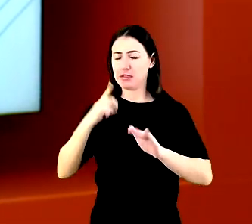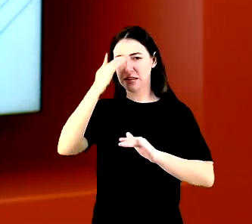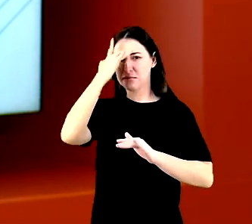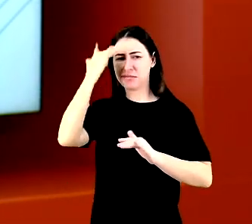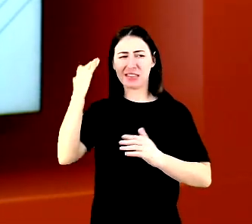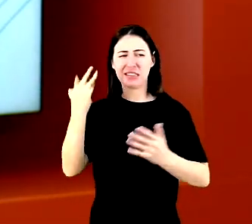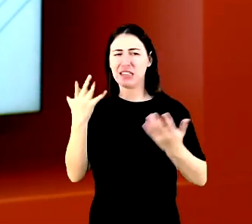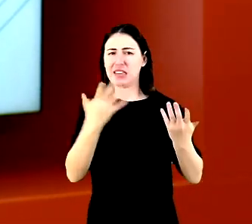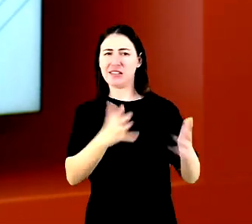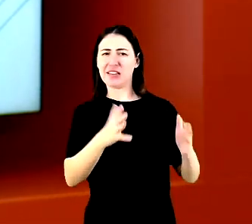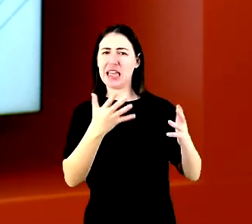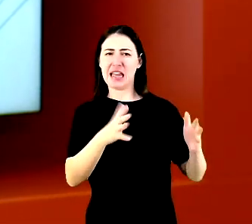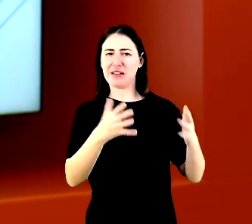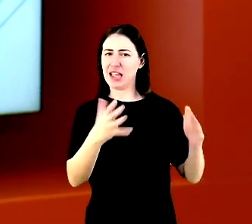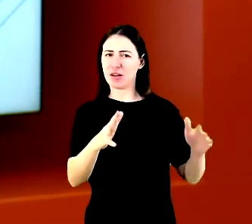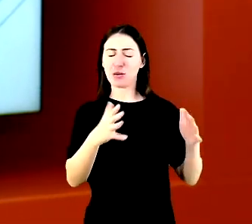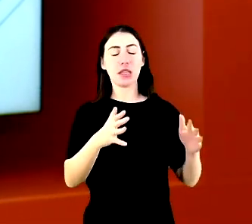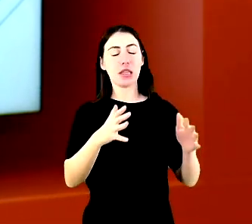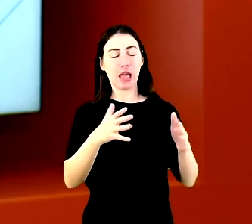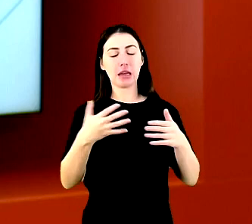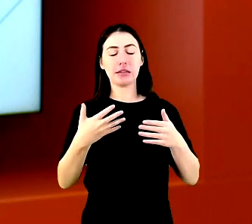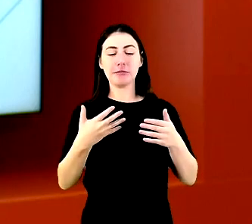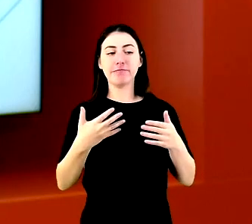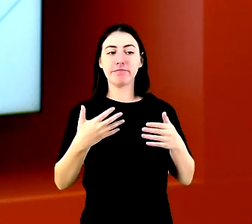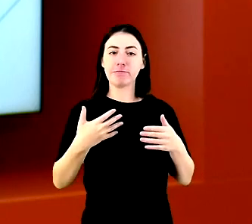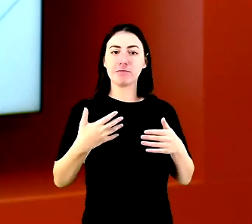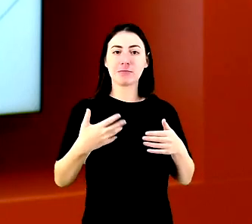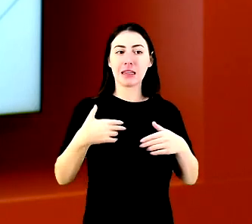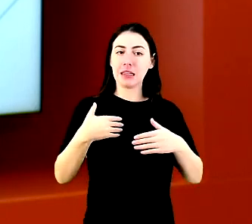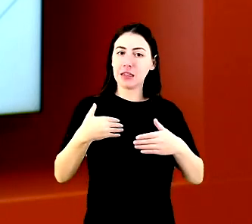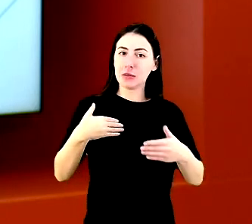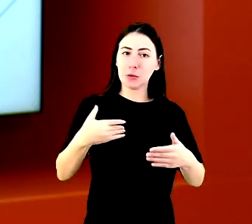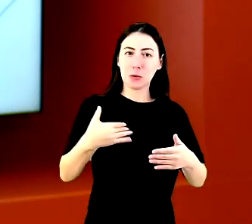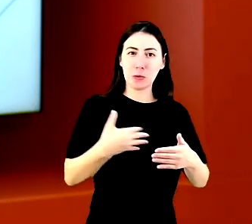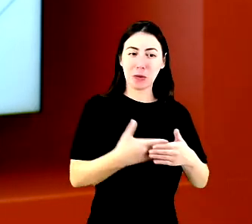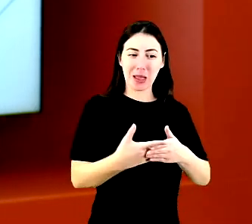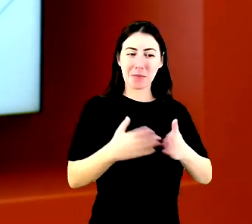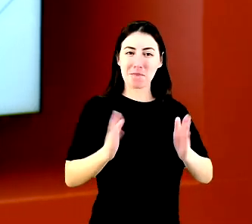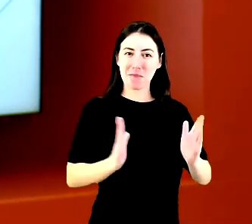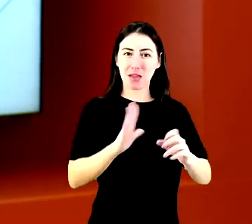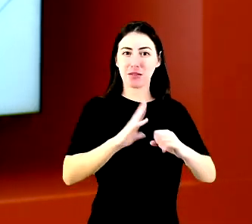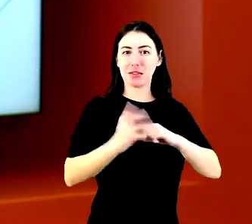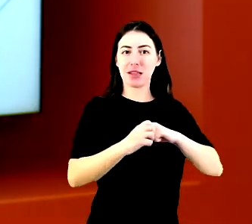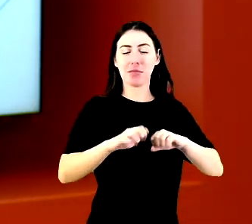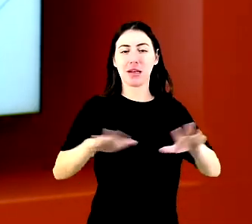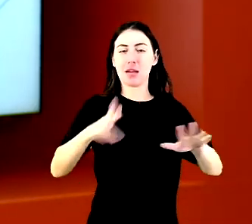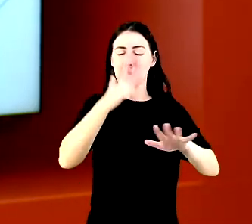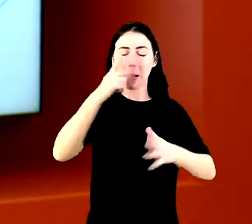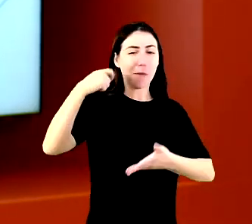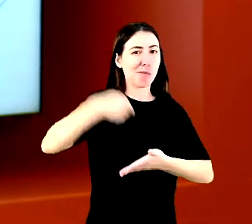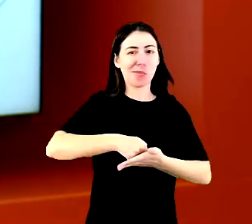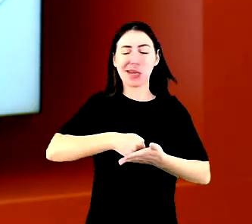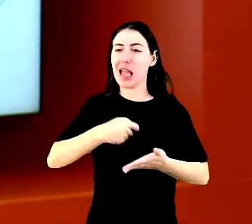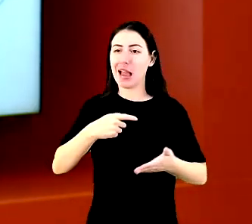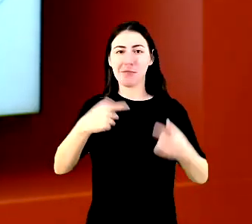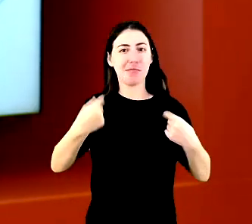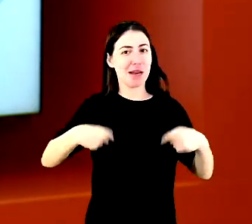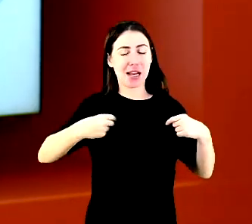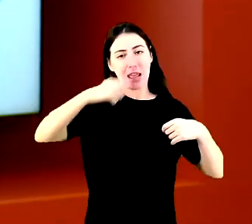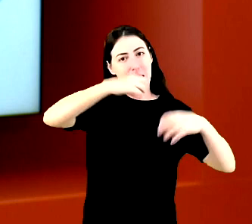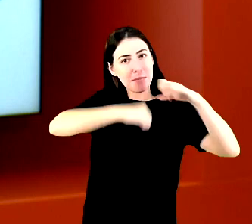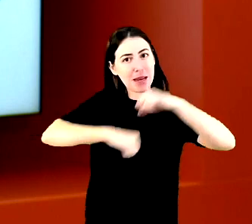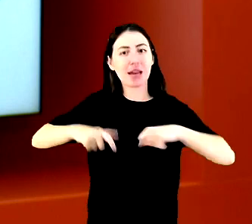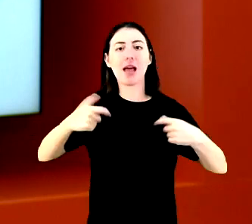viu obrigado a usar mais de tecnologia e do digital. E aí você entende que, olhando a parte de mercado